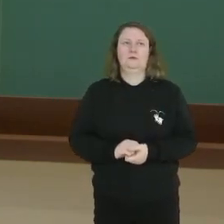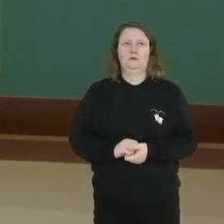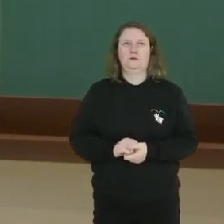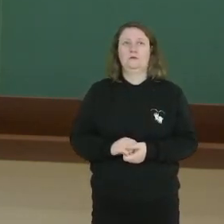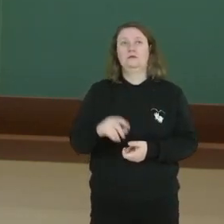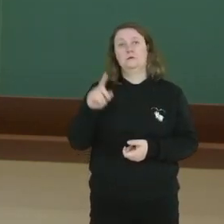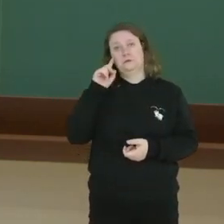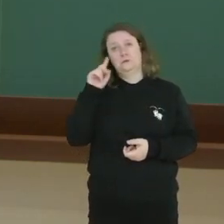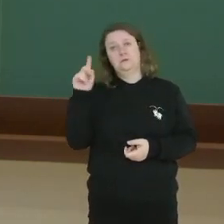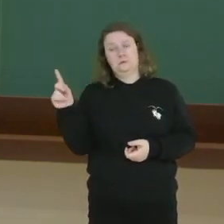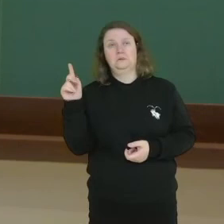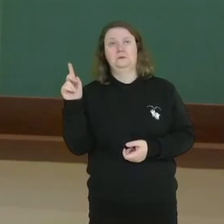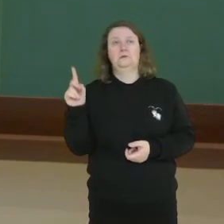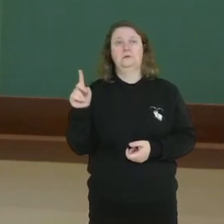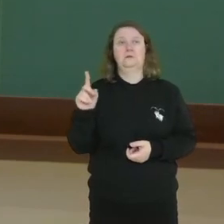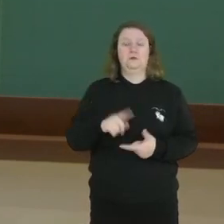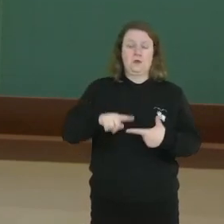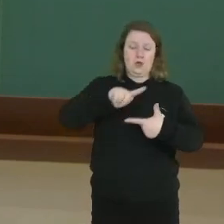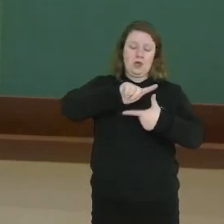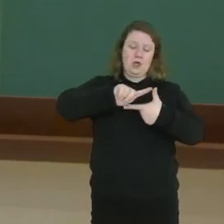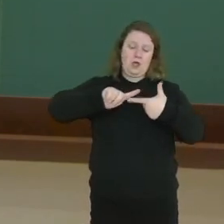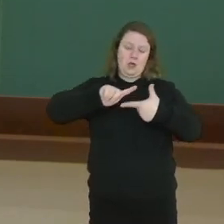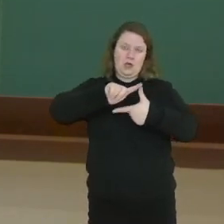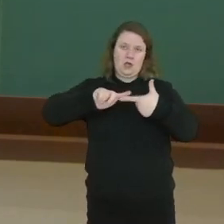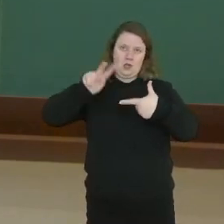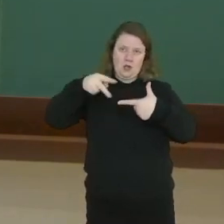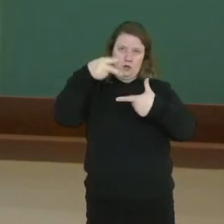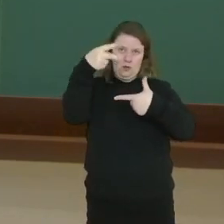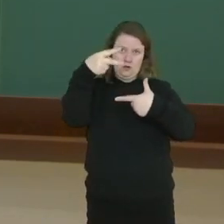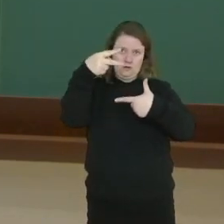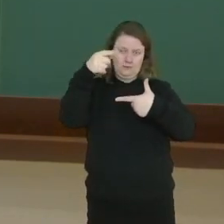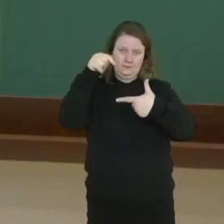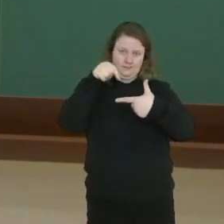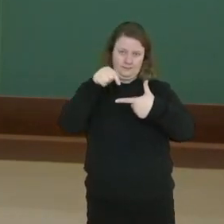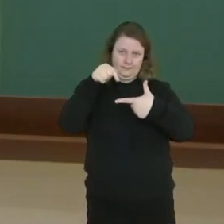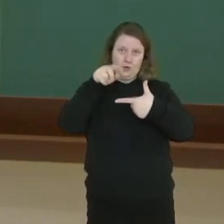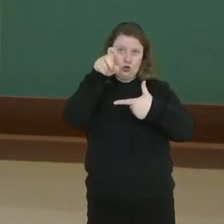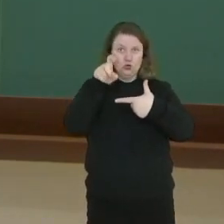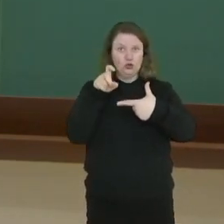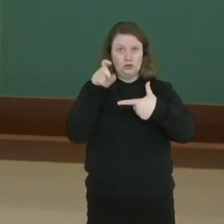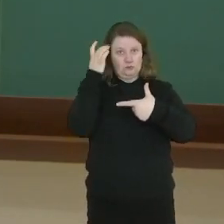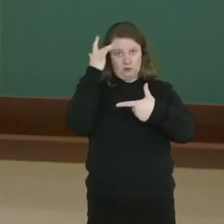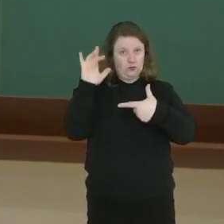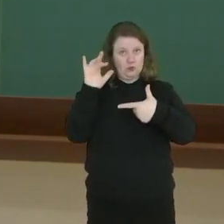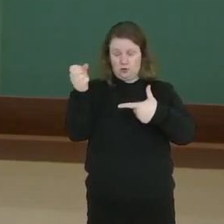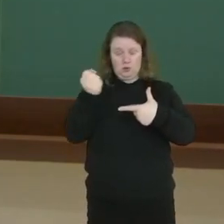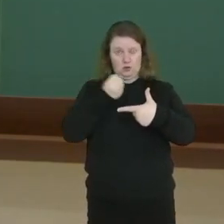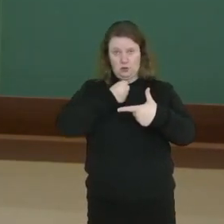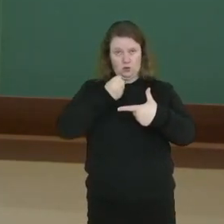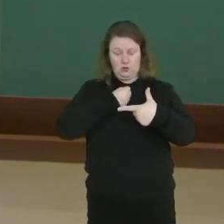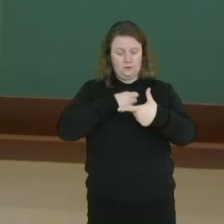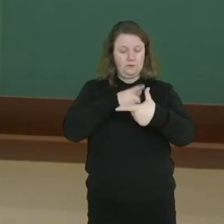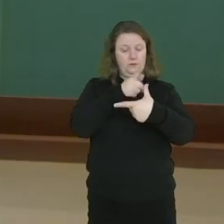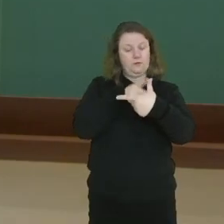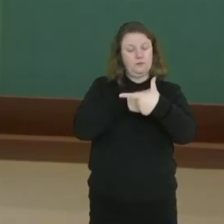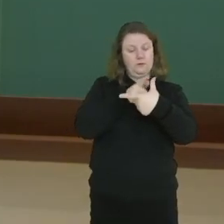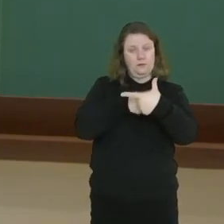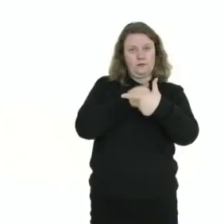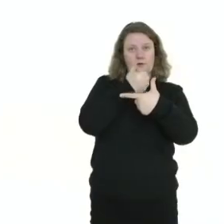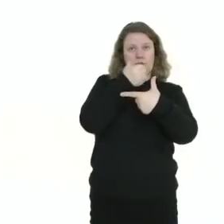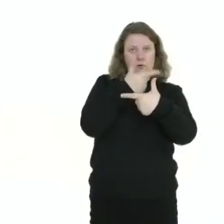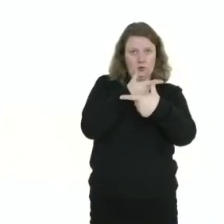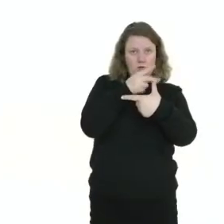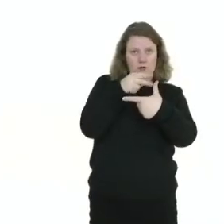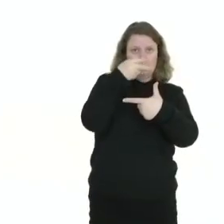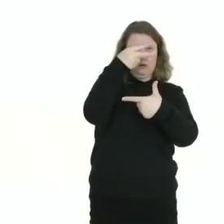diz o seguinte, hipotenusa ao quadrado, então a hipotenusa é o meu x, então vai ficar x ao quadrado, igual um cateto ao